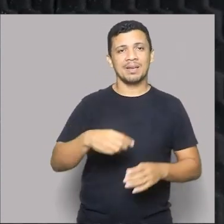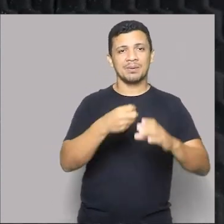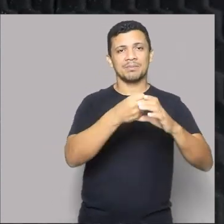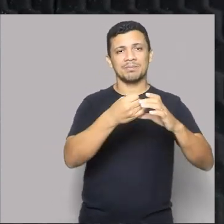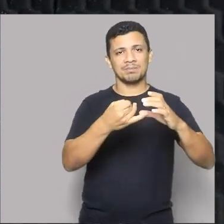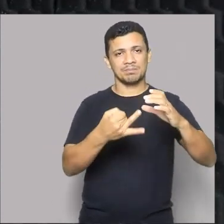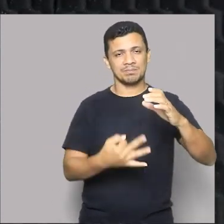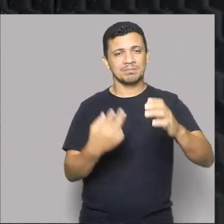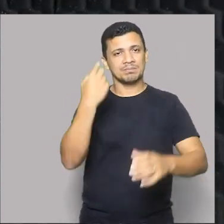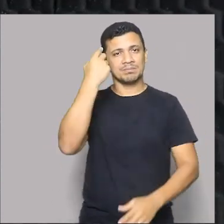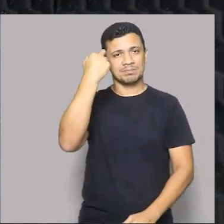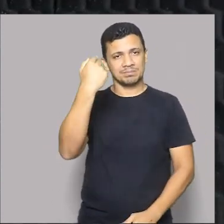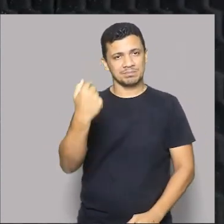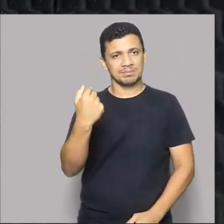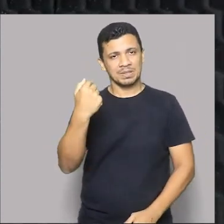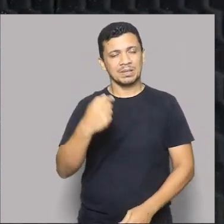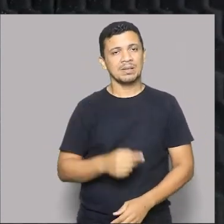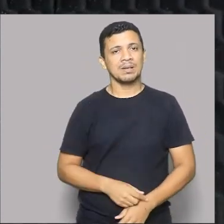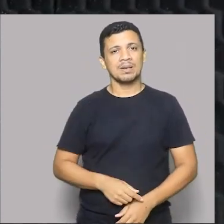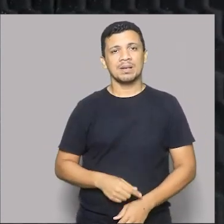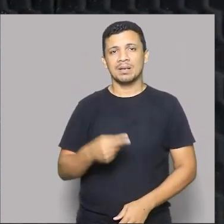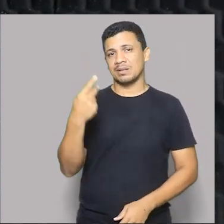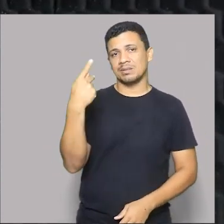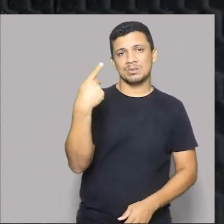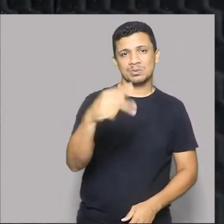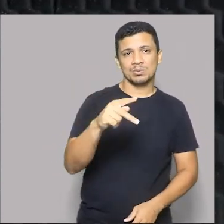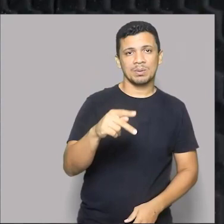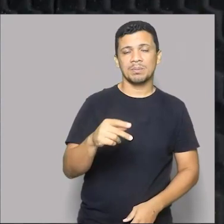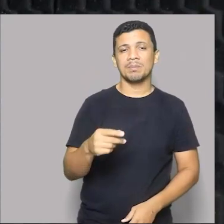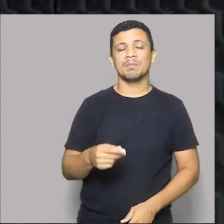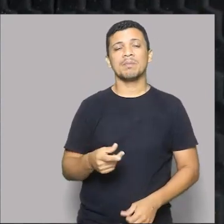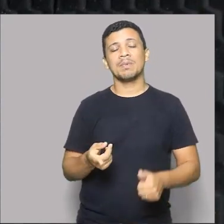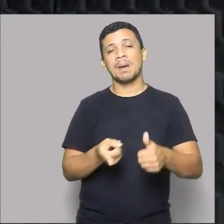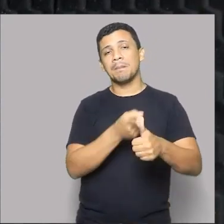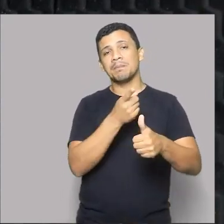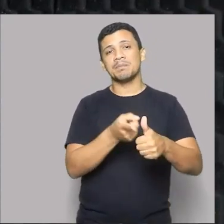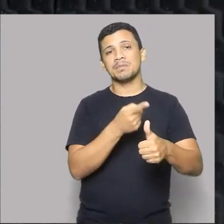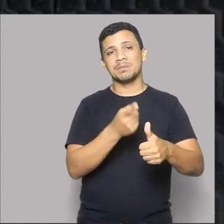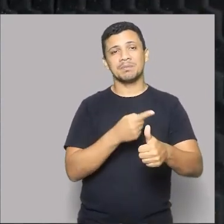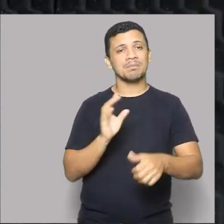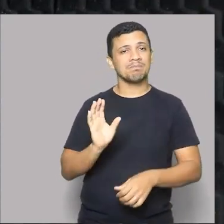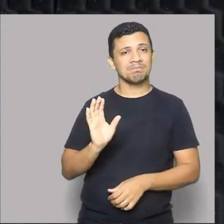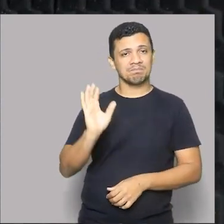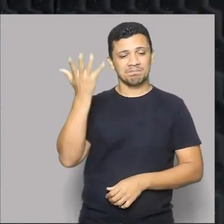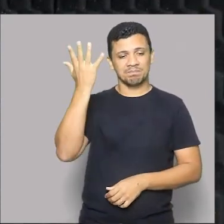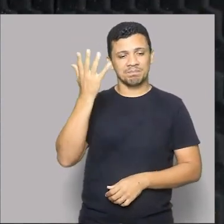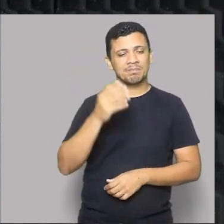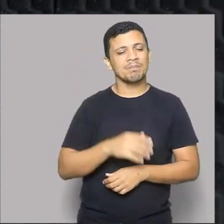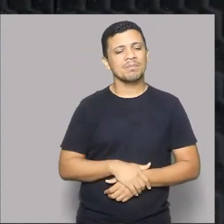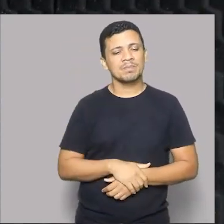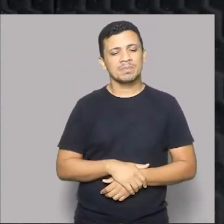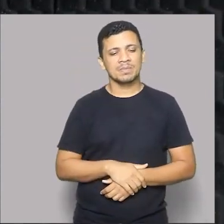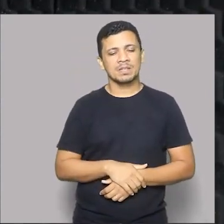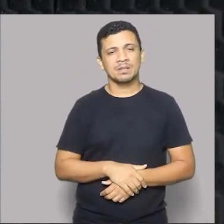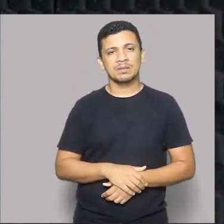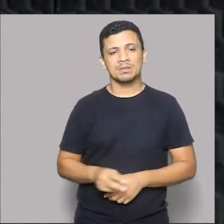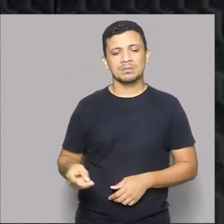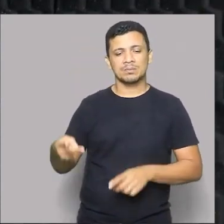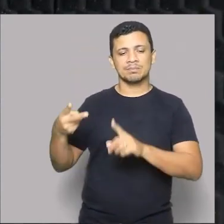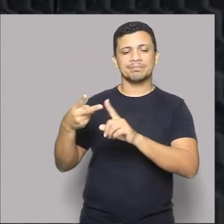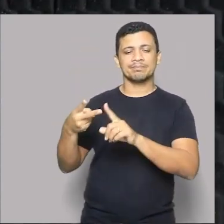histórico e possivelmente isso seria a sua primeira causa, caso você fosse defender. 2, a gente tem